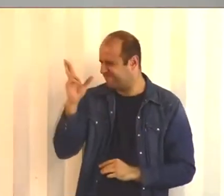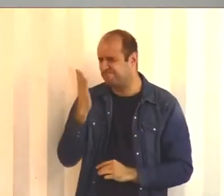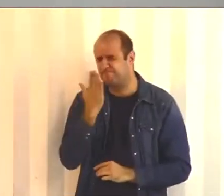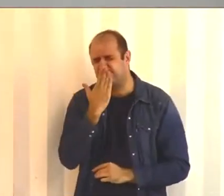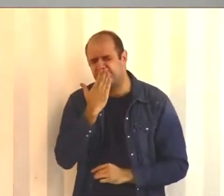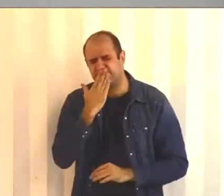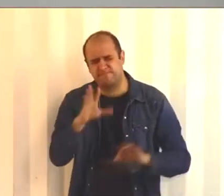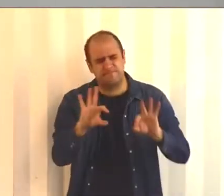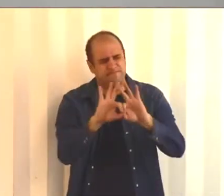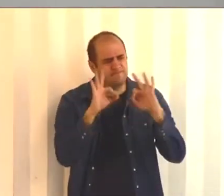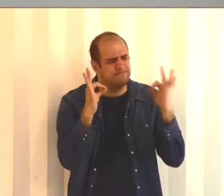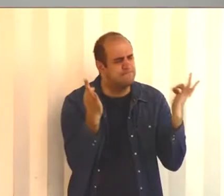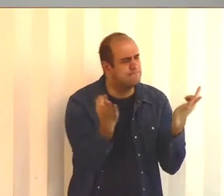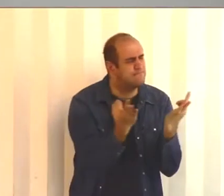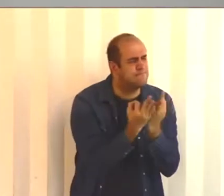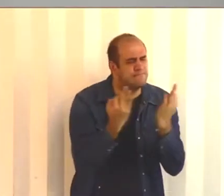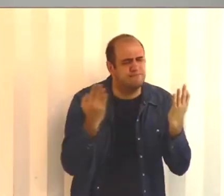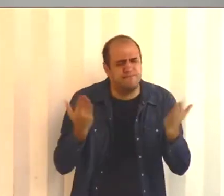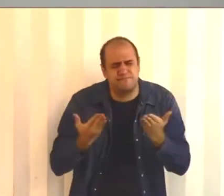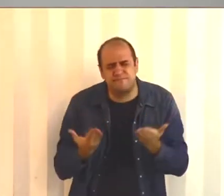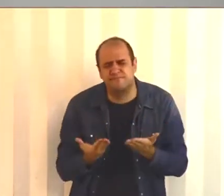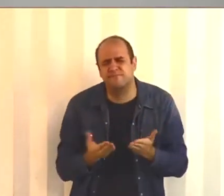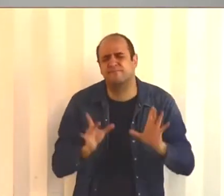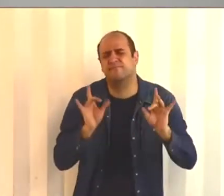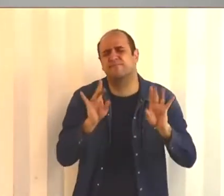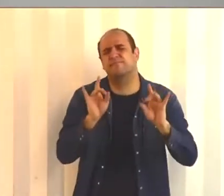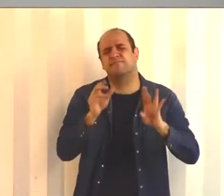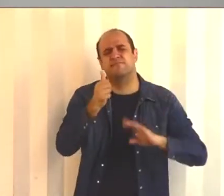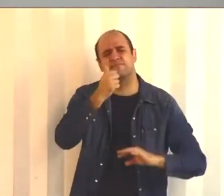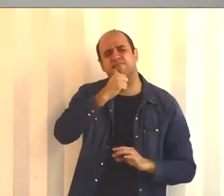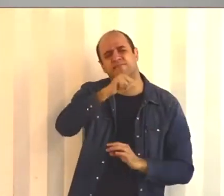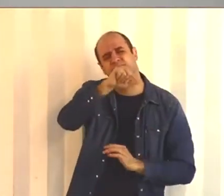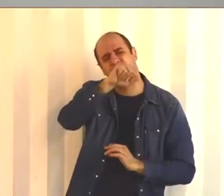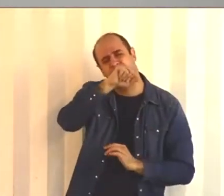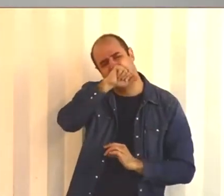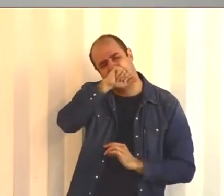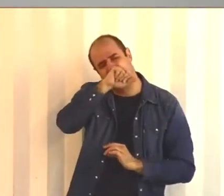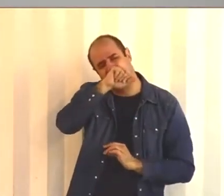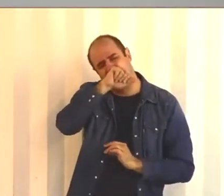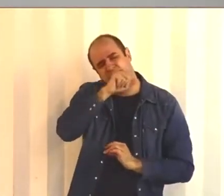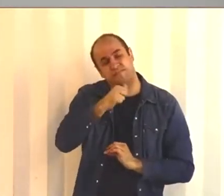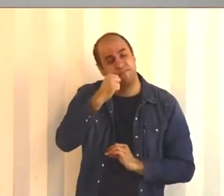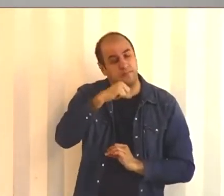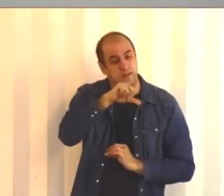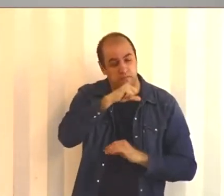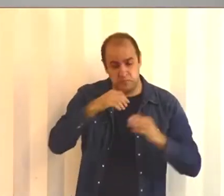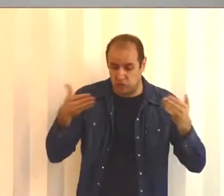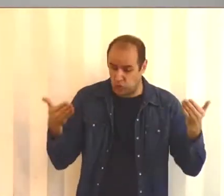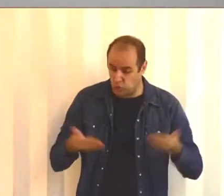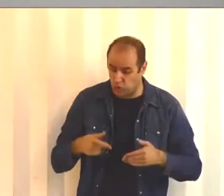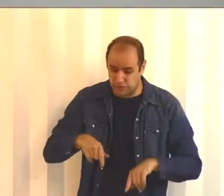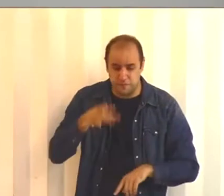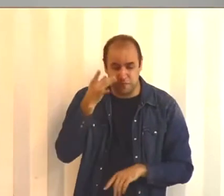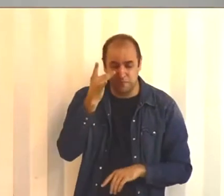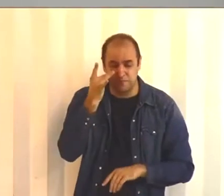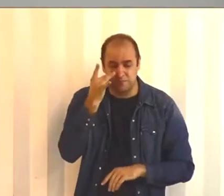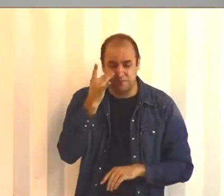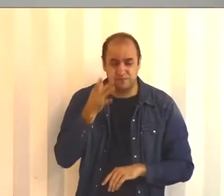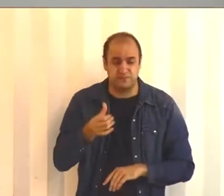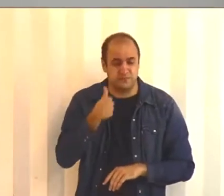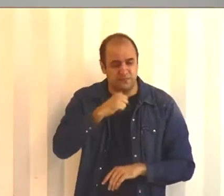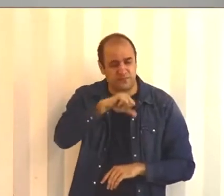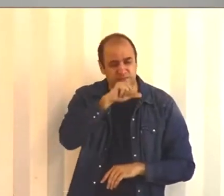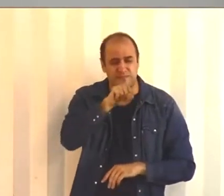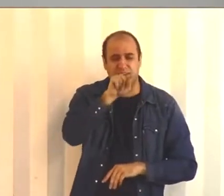nossas famílias nessa manhã, especialmente por nossas mães, tanto aquelas que estão aqui no templo, quanto as que estão em